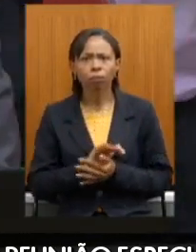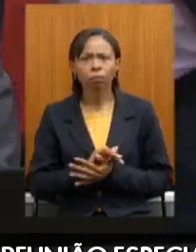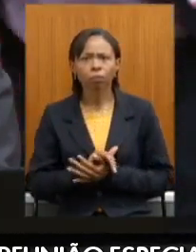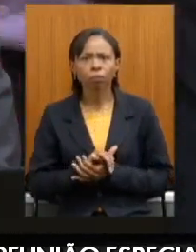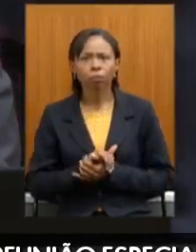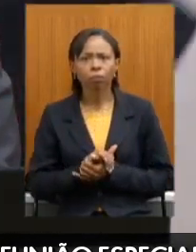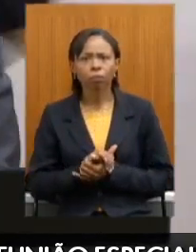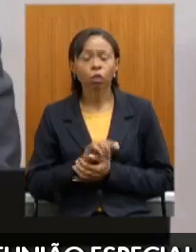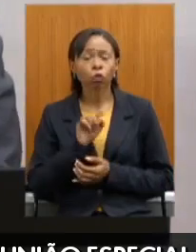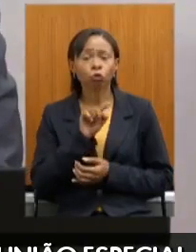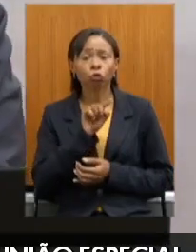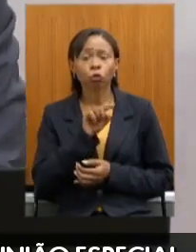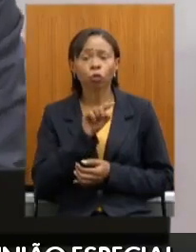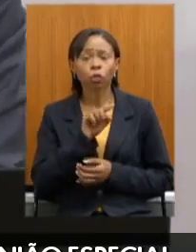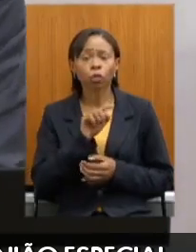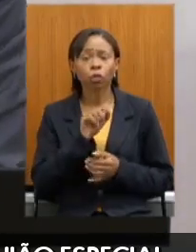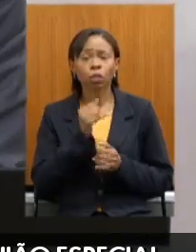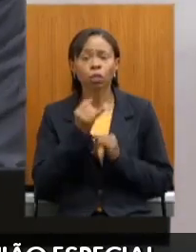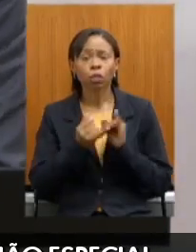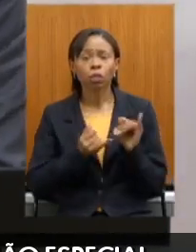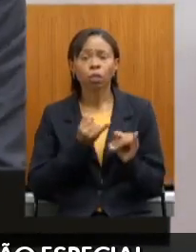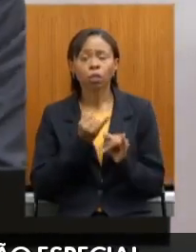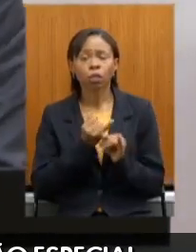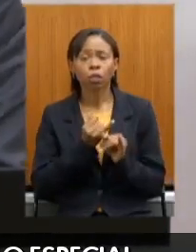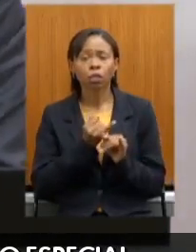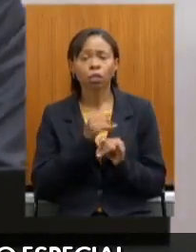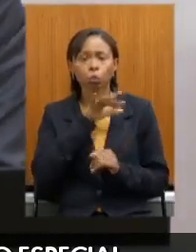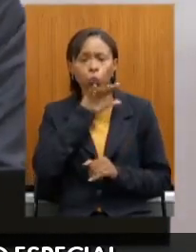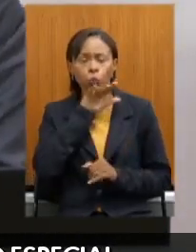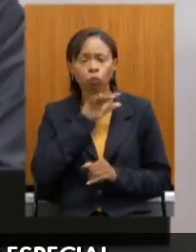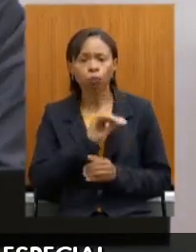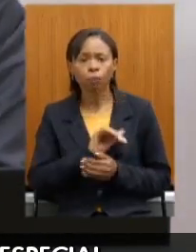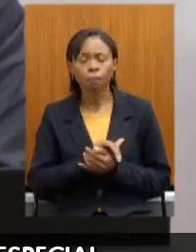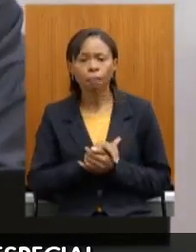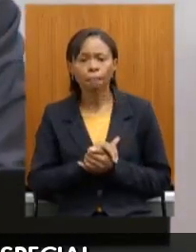É a sua internet que não está muito boa, deputado. Presidente, eu queria que...